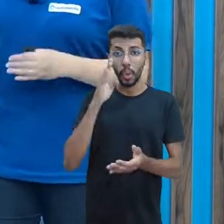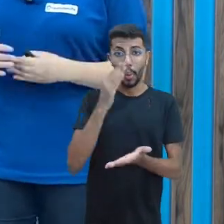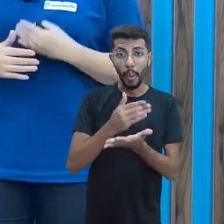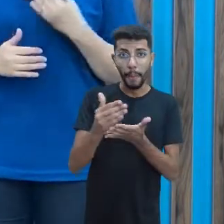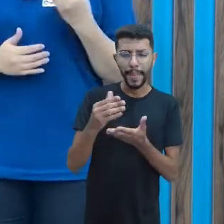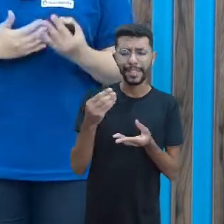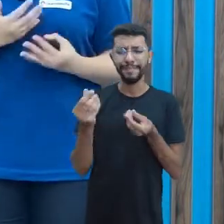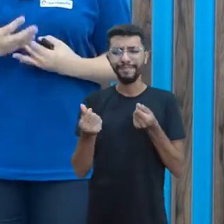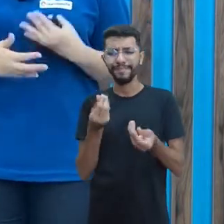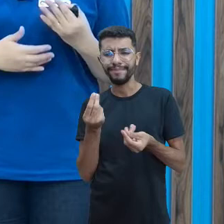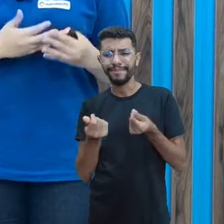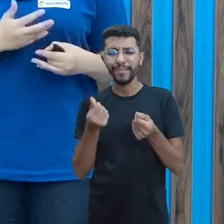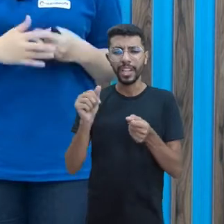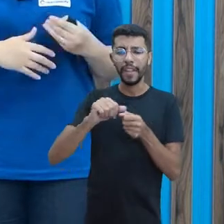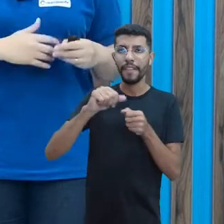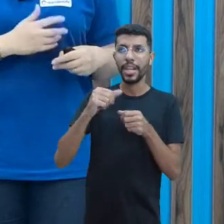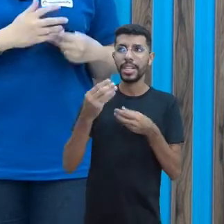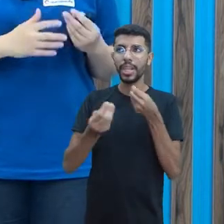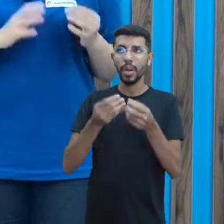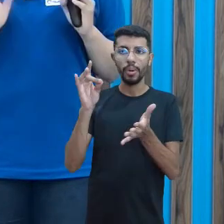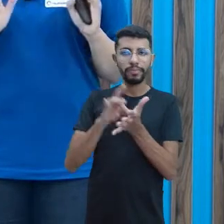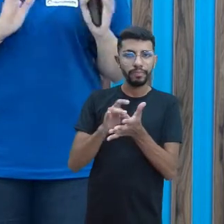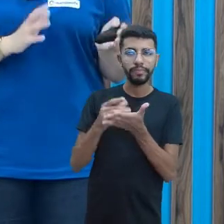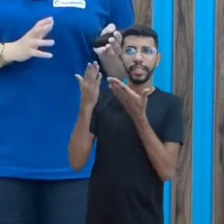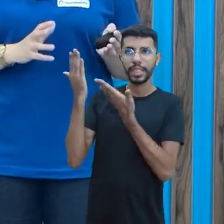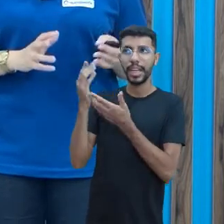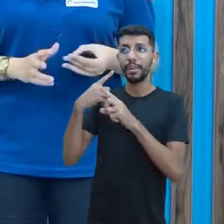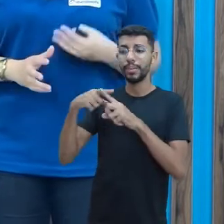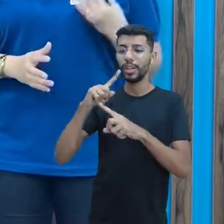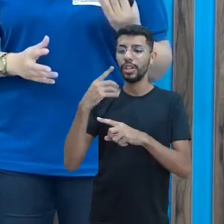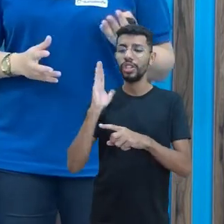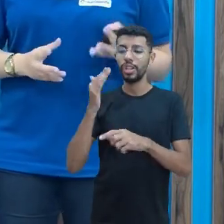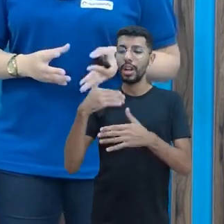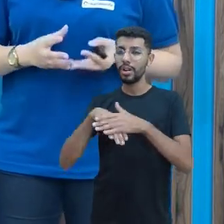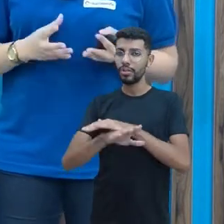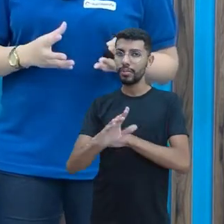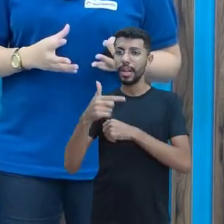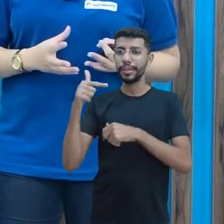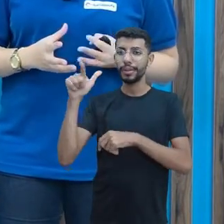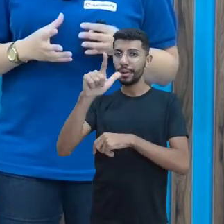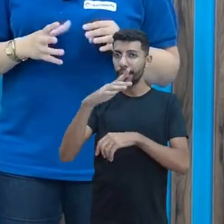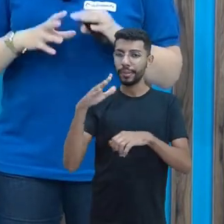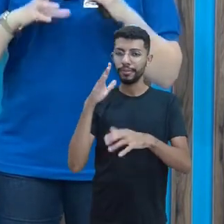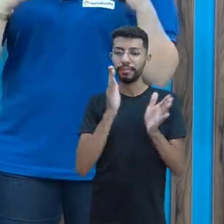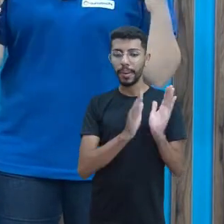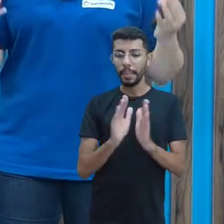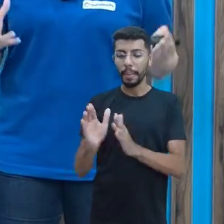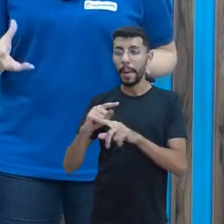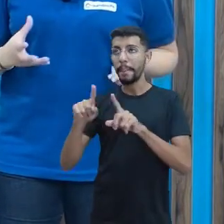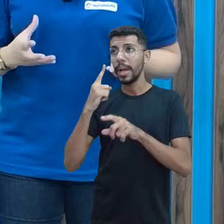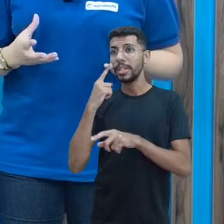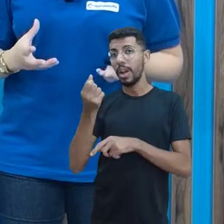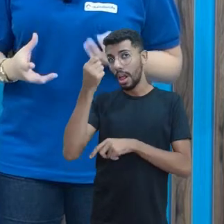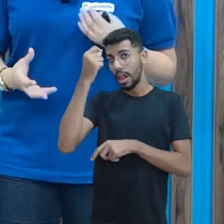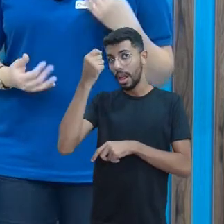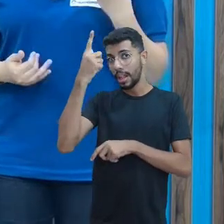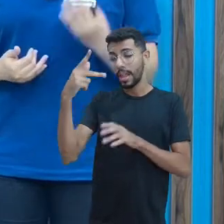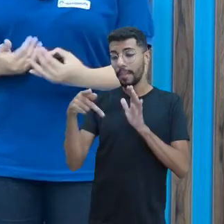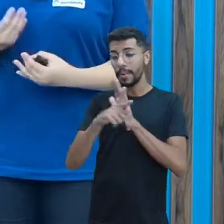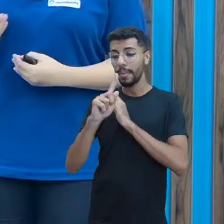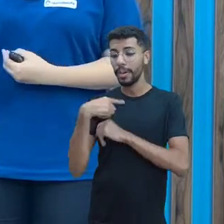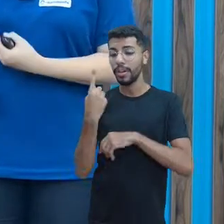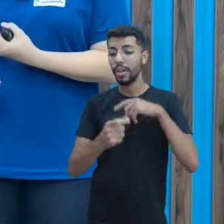aplicação, porque a gente já está muito acostumado a trabalhar com outras etapas. Mas lembra que a ideia da gente é utilizar o conhecimento anterior